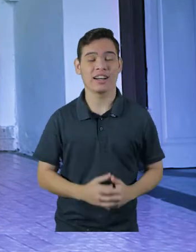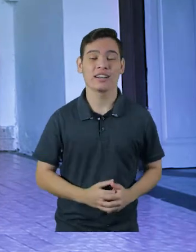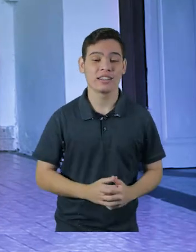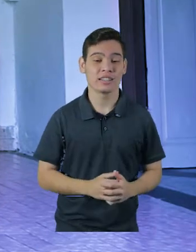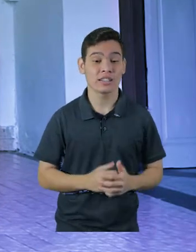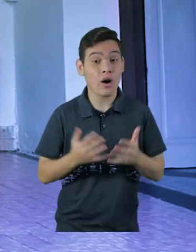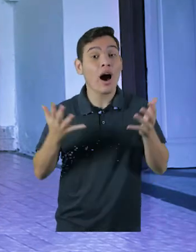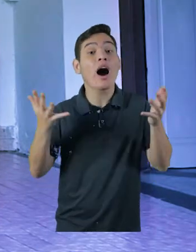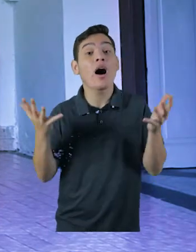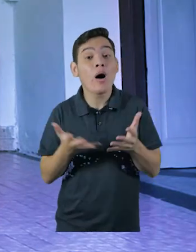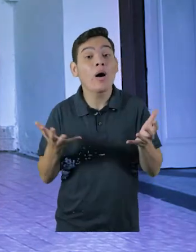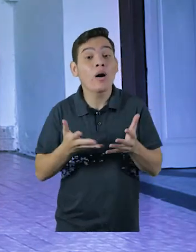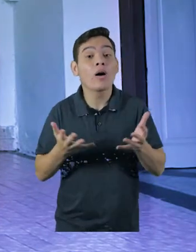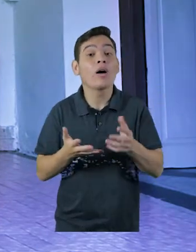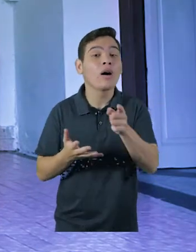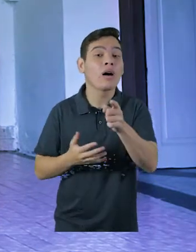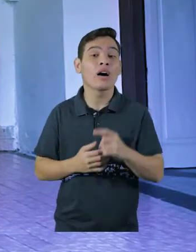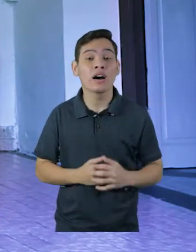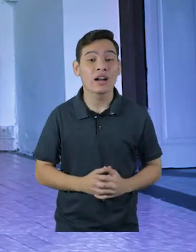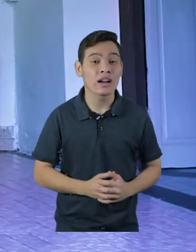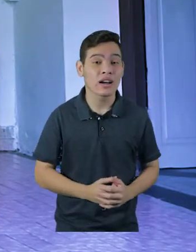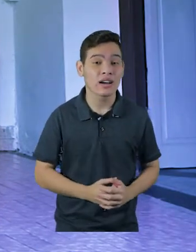Então agora